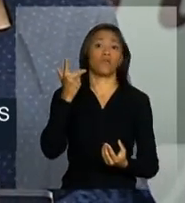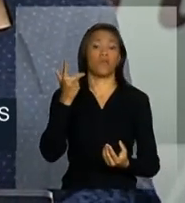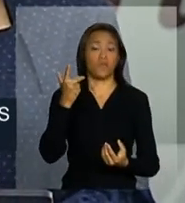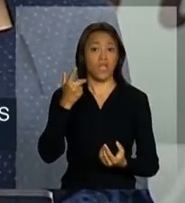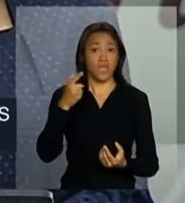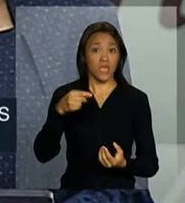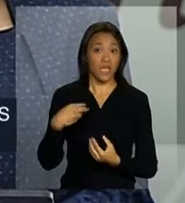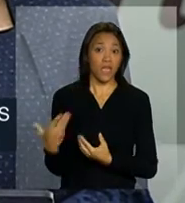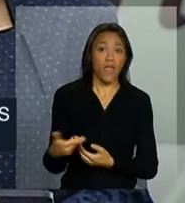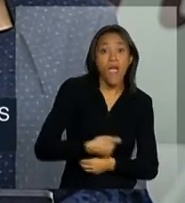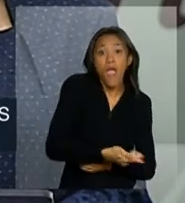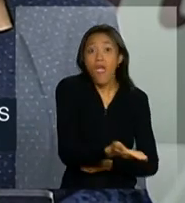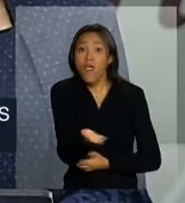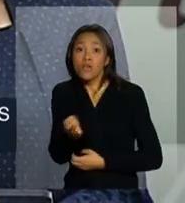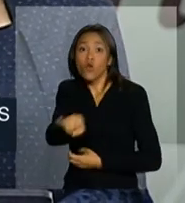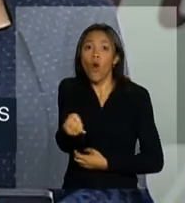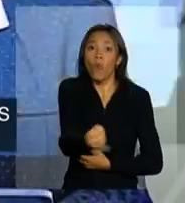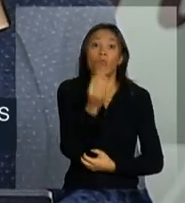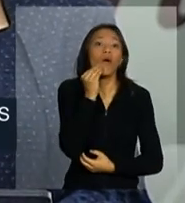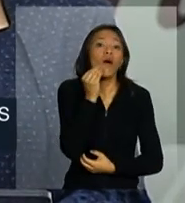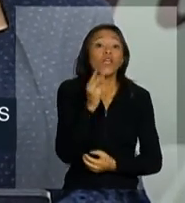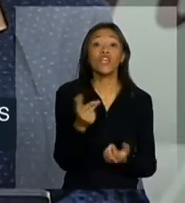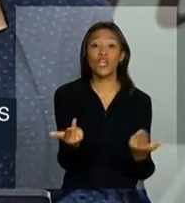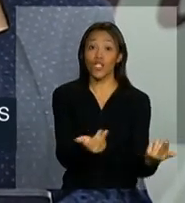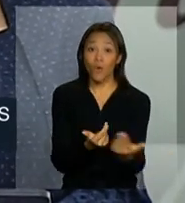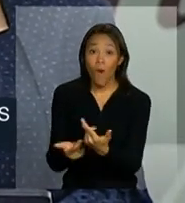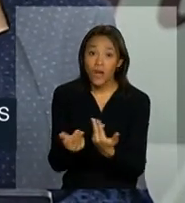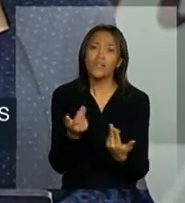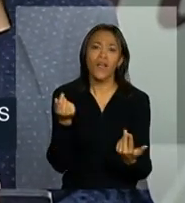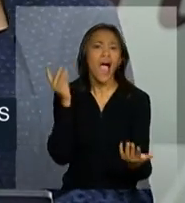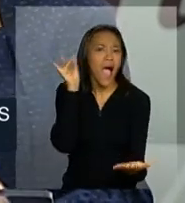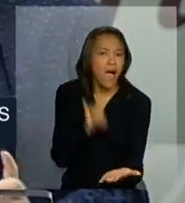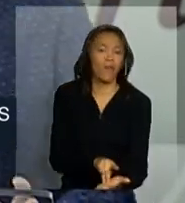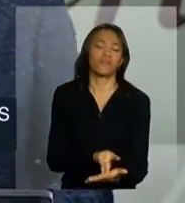essas oportunidades iguais começam a se realizar.